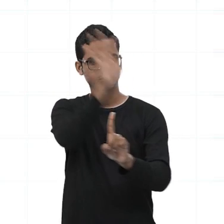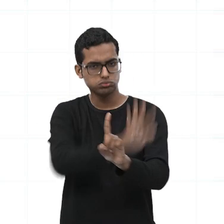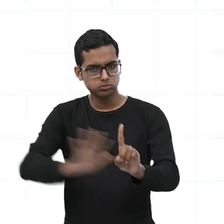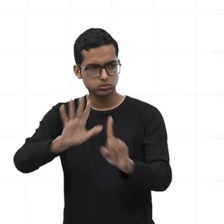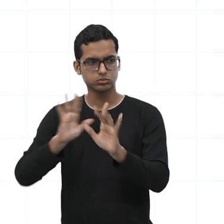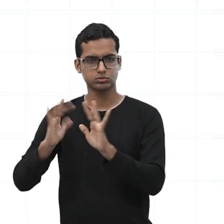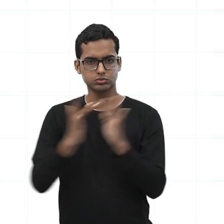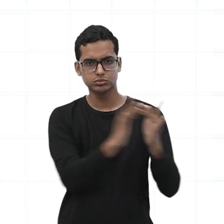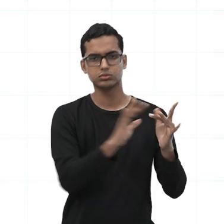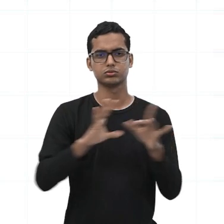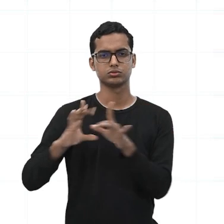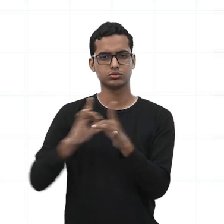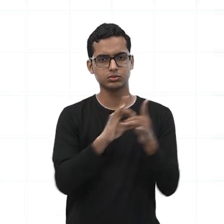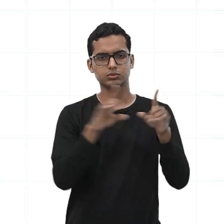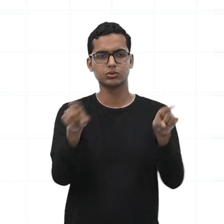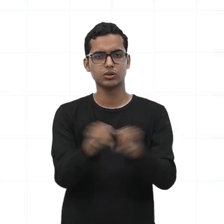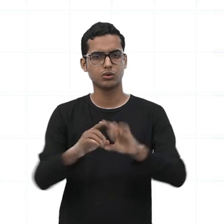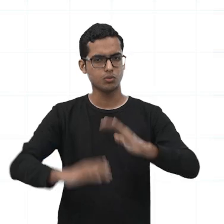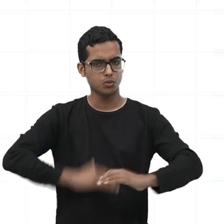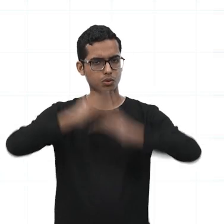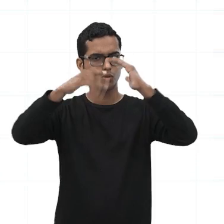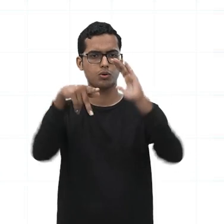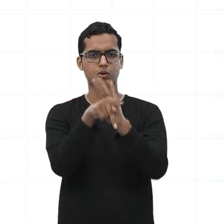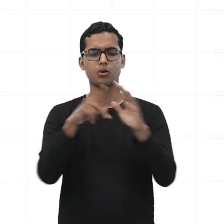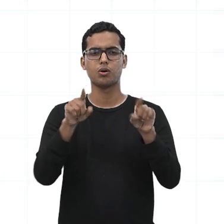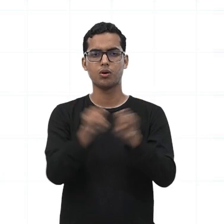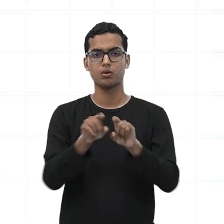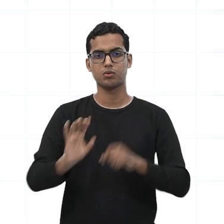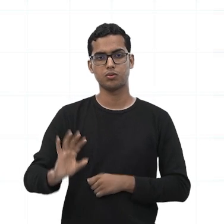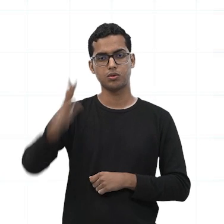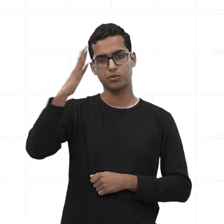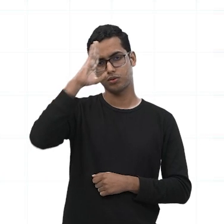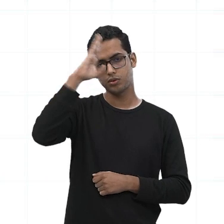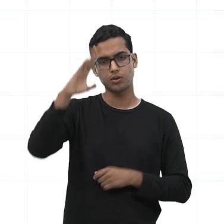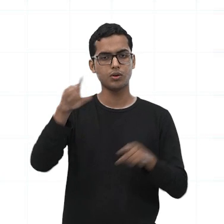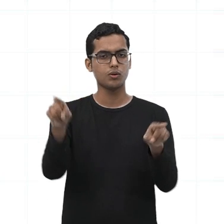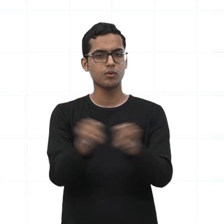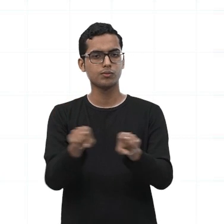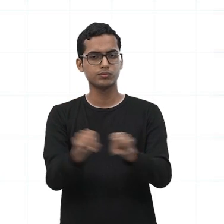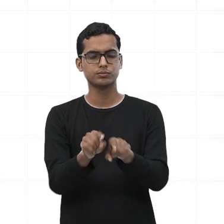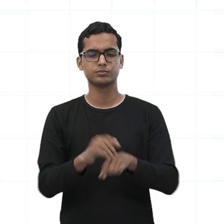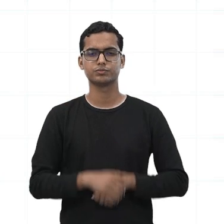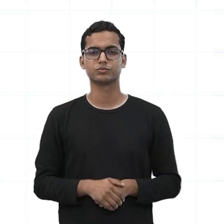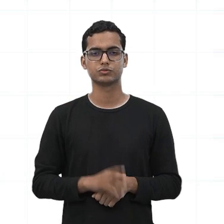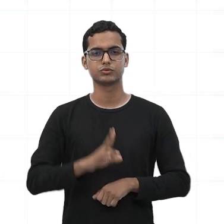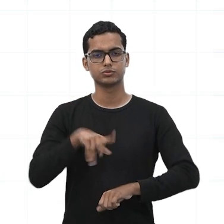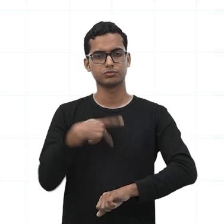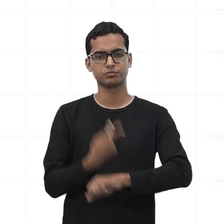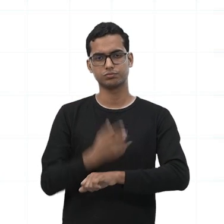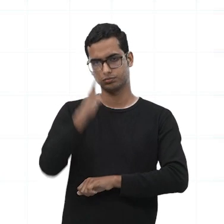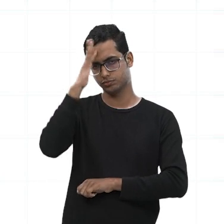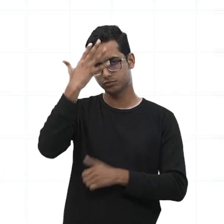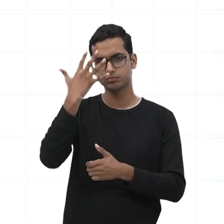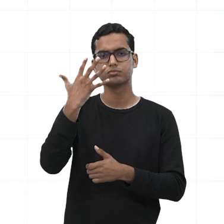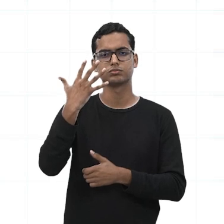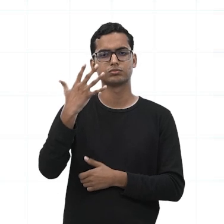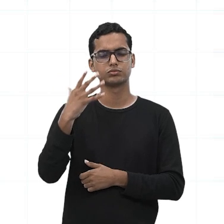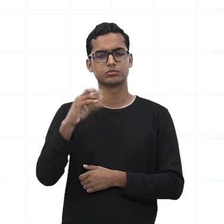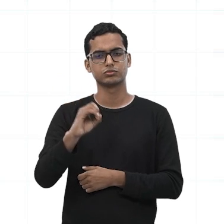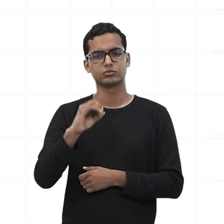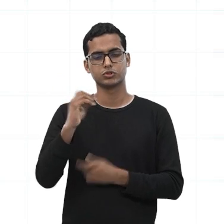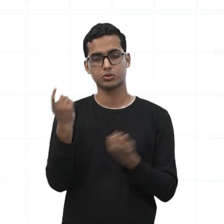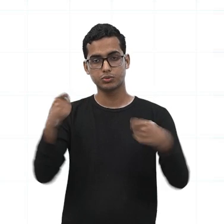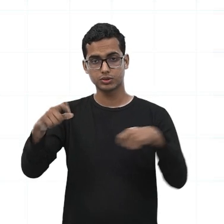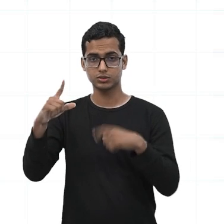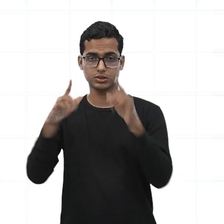cenário, do contexto, o desenvolvimento de um conflito central e a resolução desse conflito. Ele pode ser simples ou